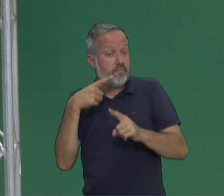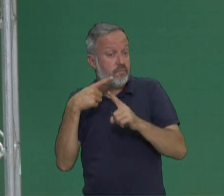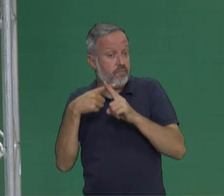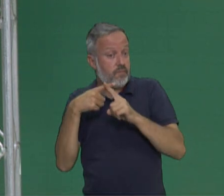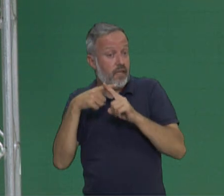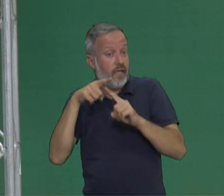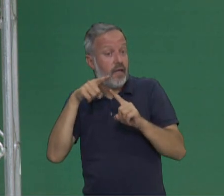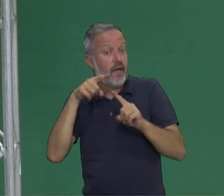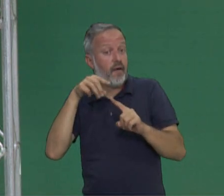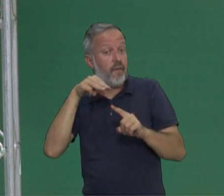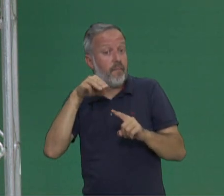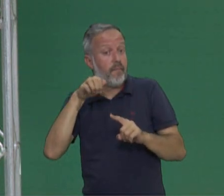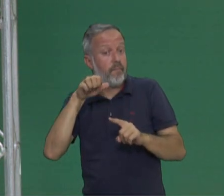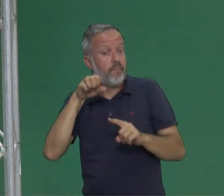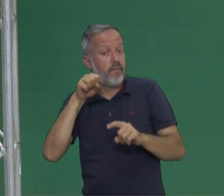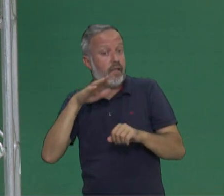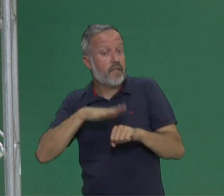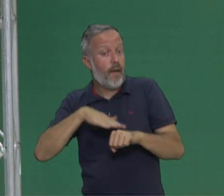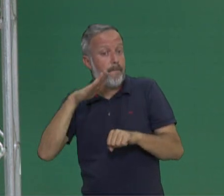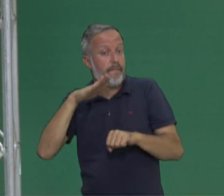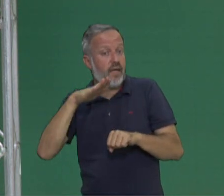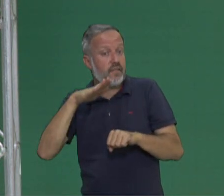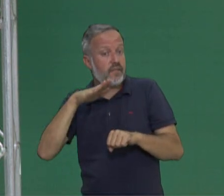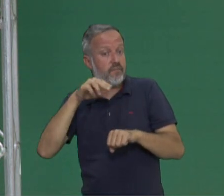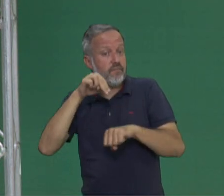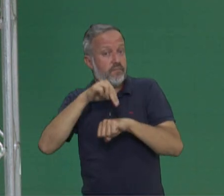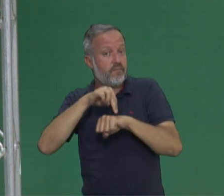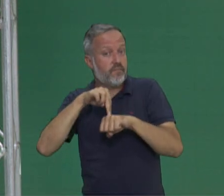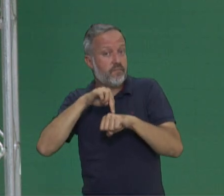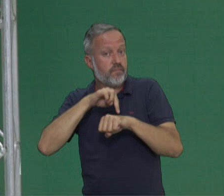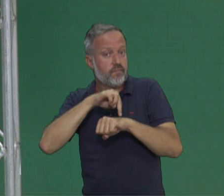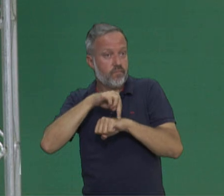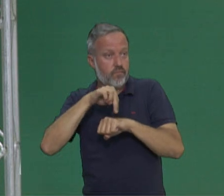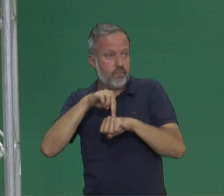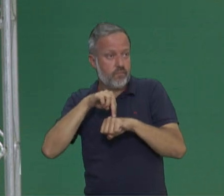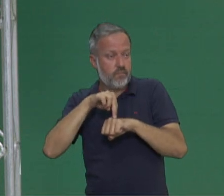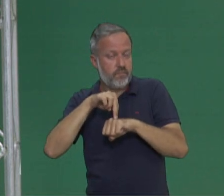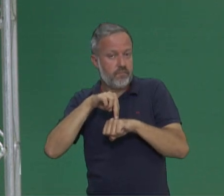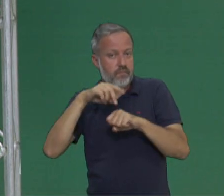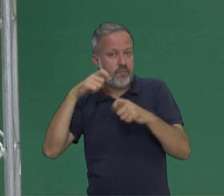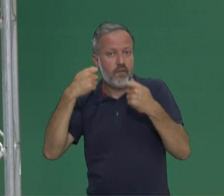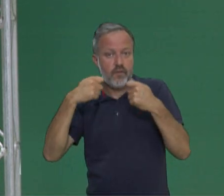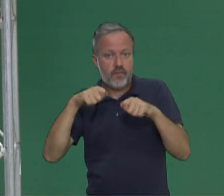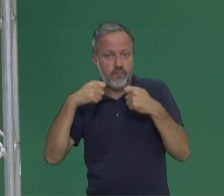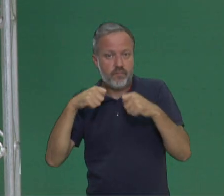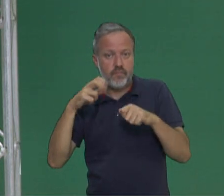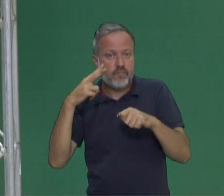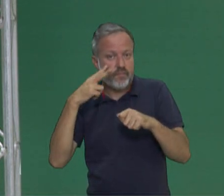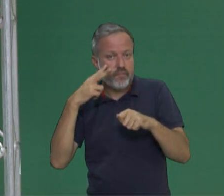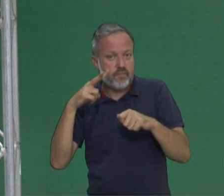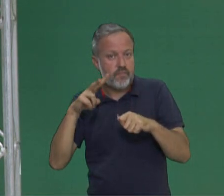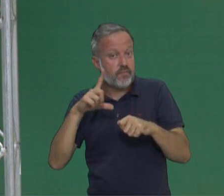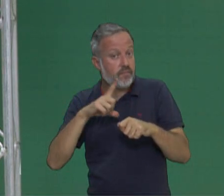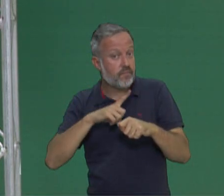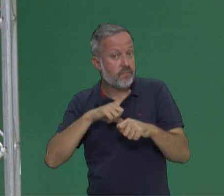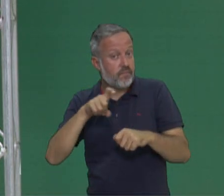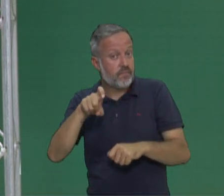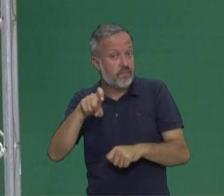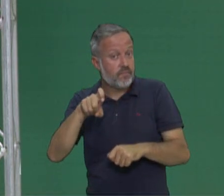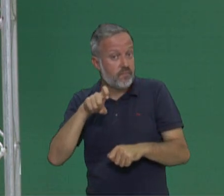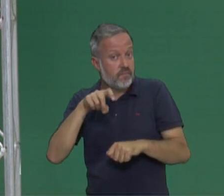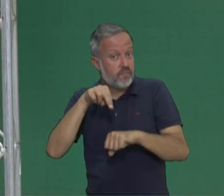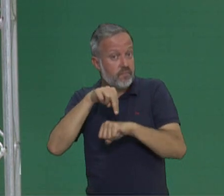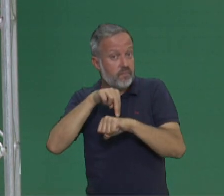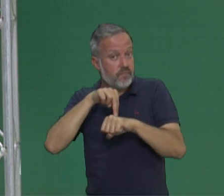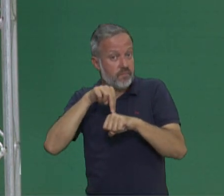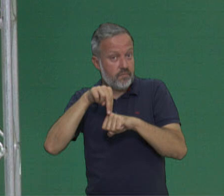nêutron. E você não sabe quantos nêutrons o X possui. Então você precisa descobrir quantos nêutrons o X possui. Como